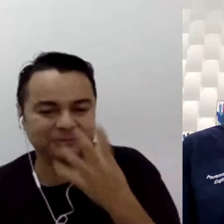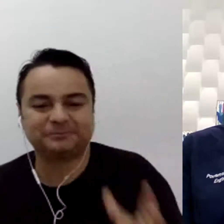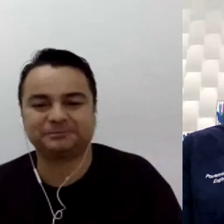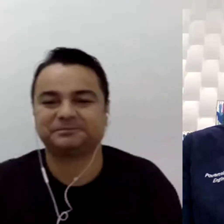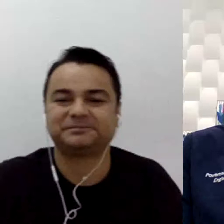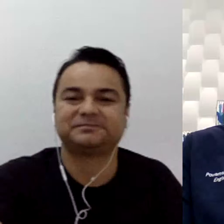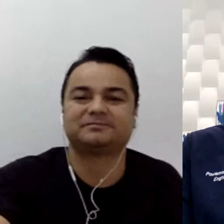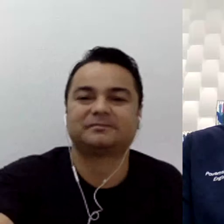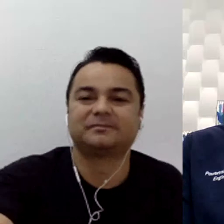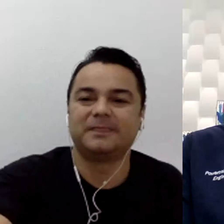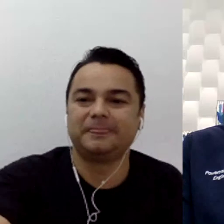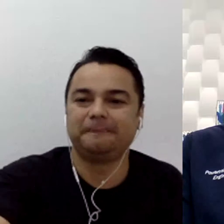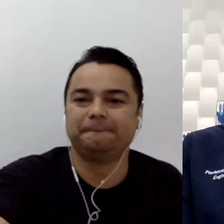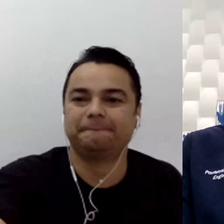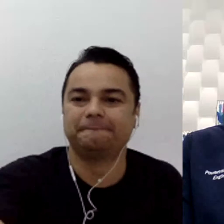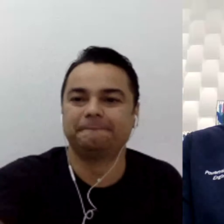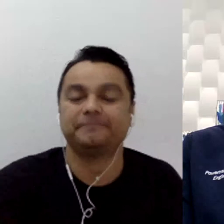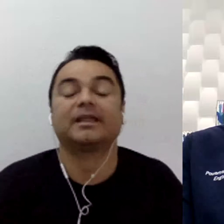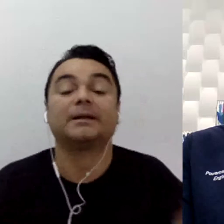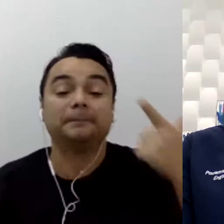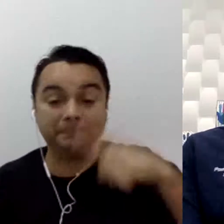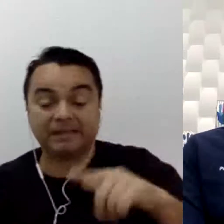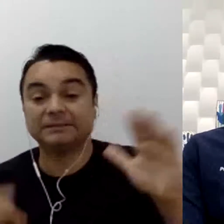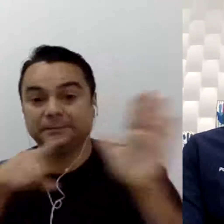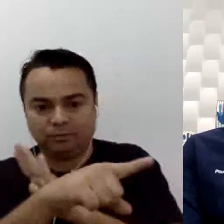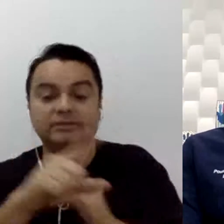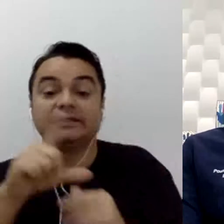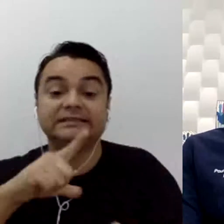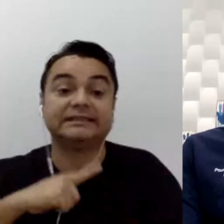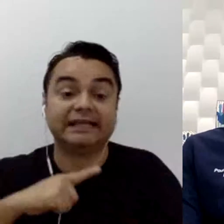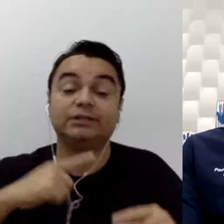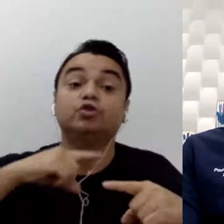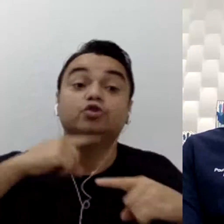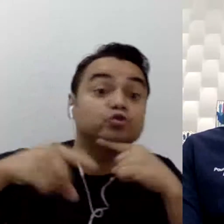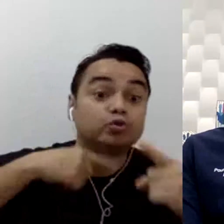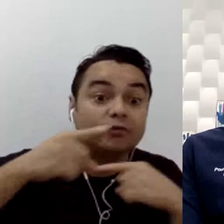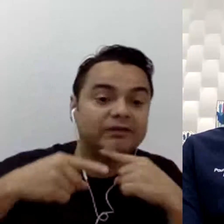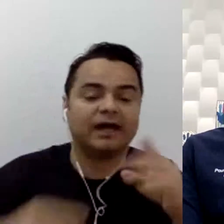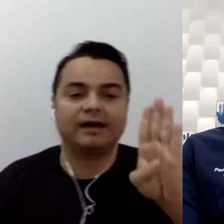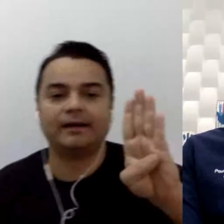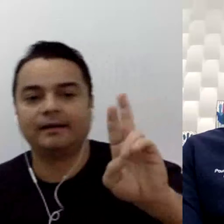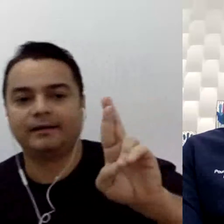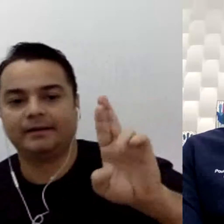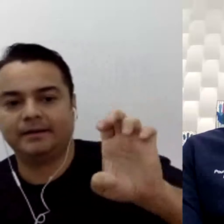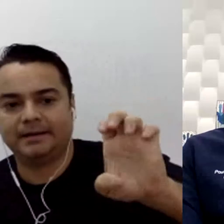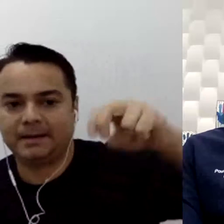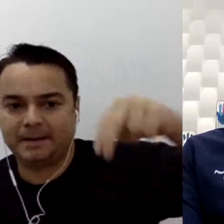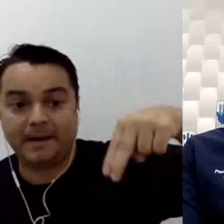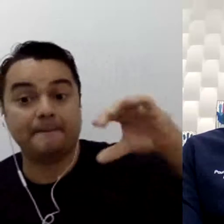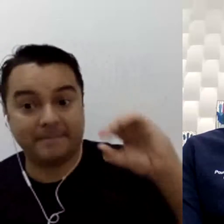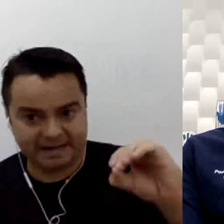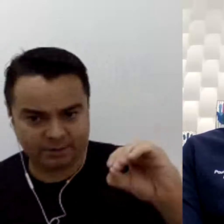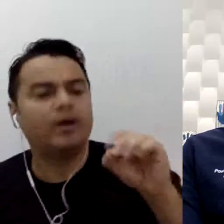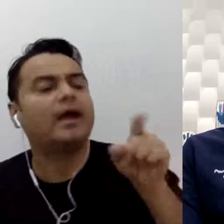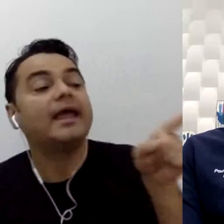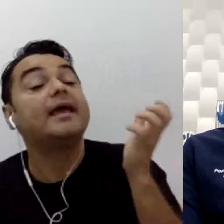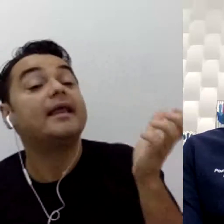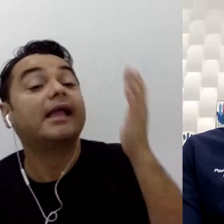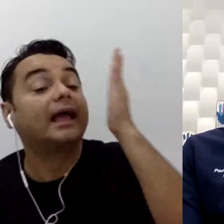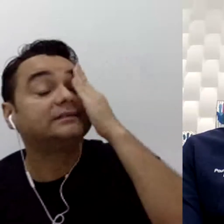Além da pergunta da Laiana, a gente teve a dúvida do Breno. Ele quer saber como que a Bosch